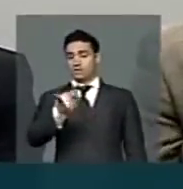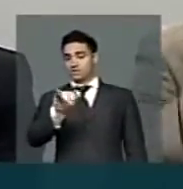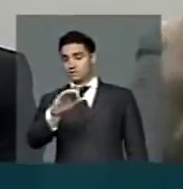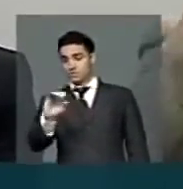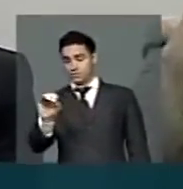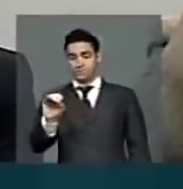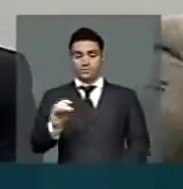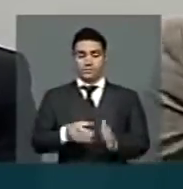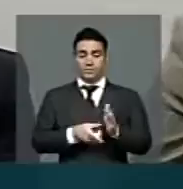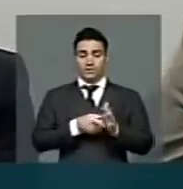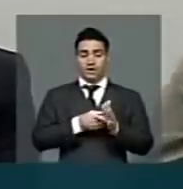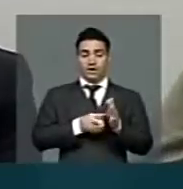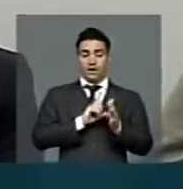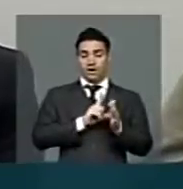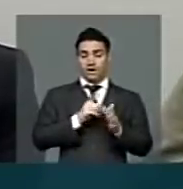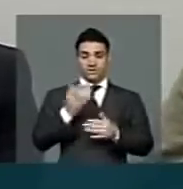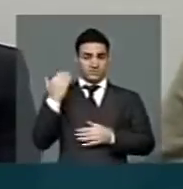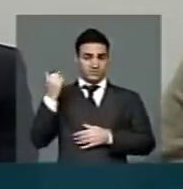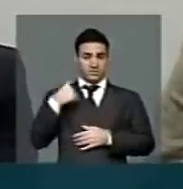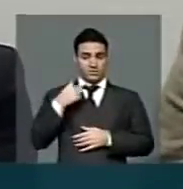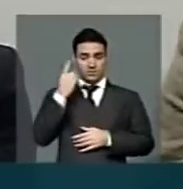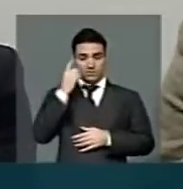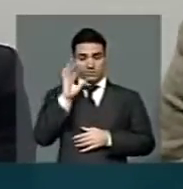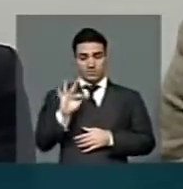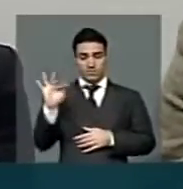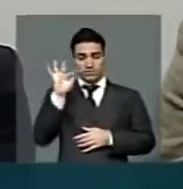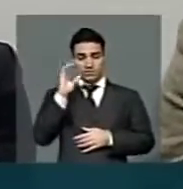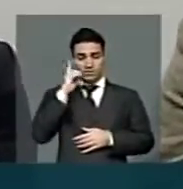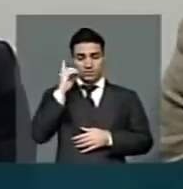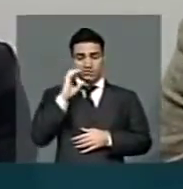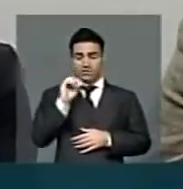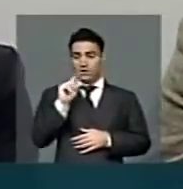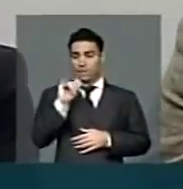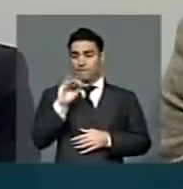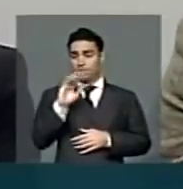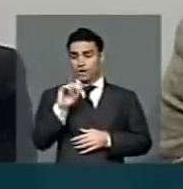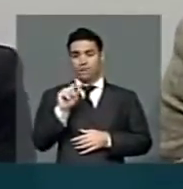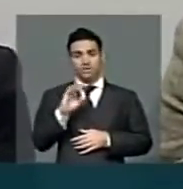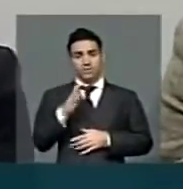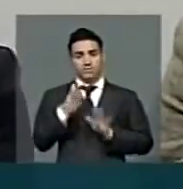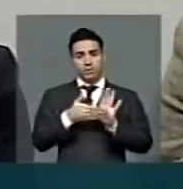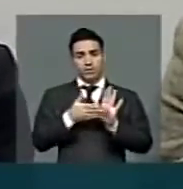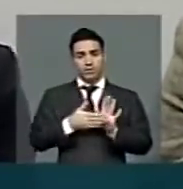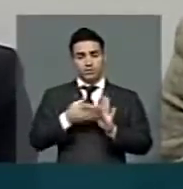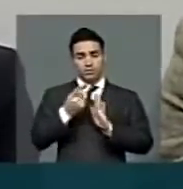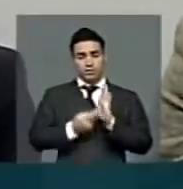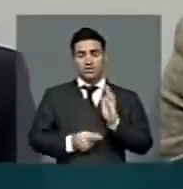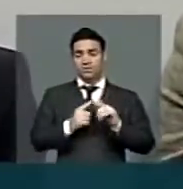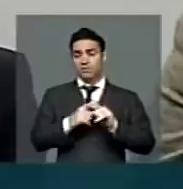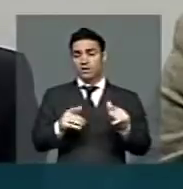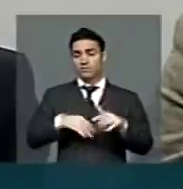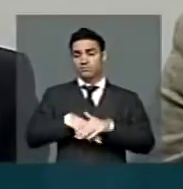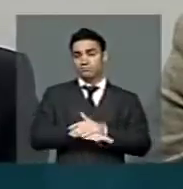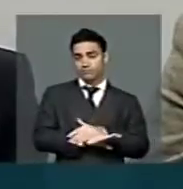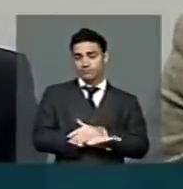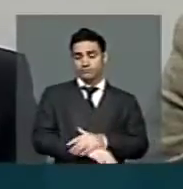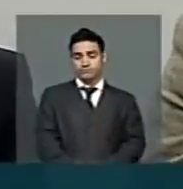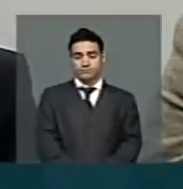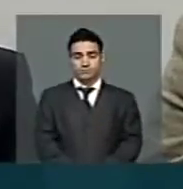não nessa legislatura, mas noutra, o deputado Fernando Gabeira propôs um projeto aqui, e esse projeto foi arquivado, infelizmente.